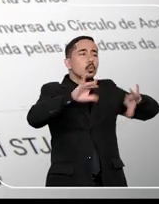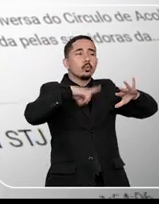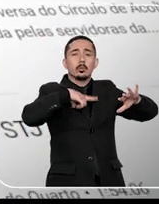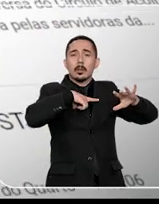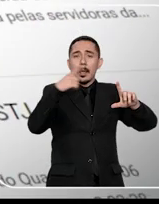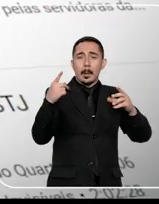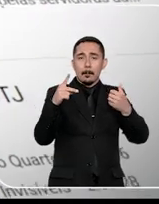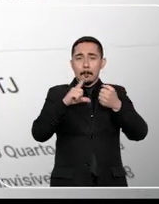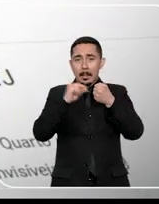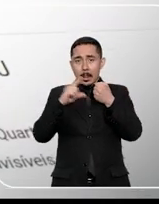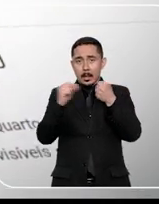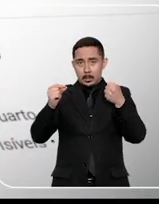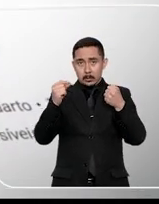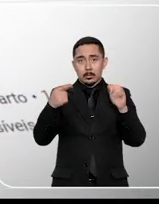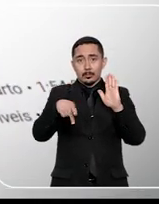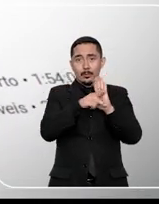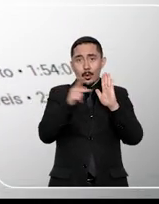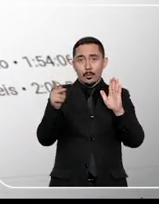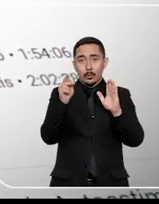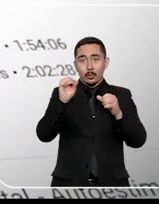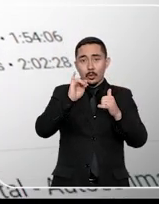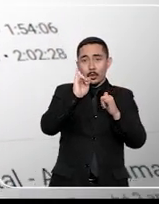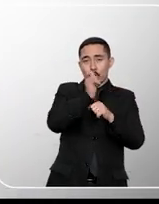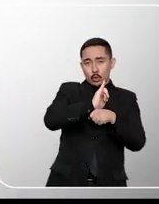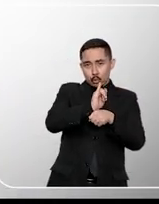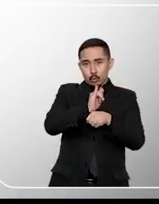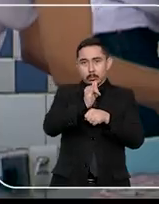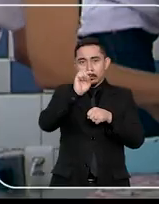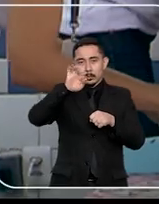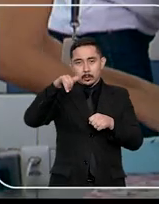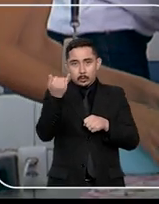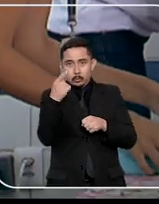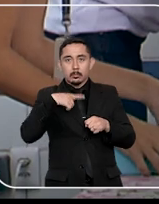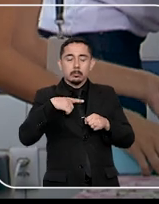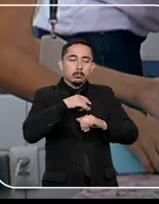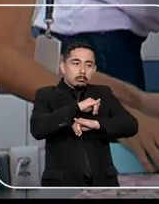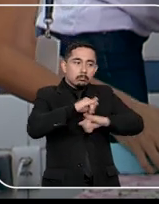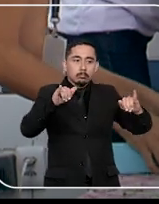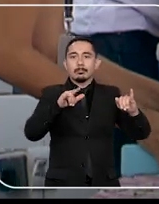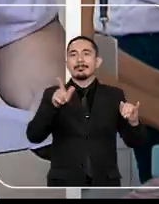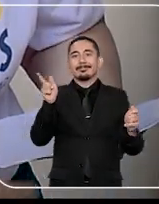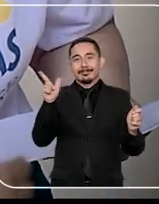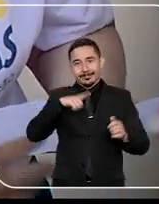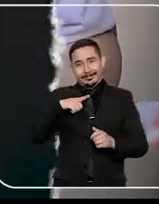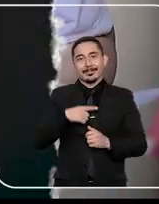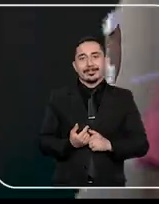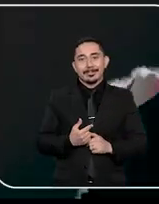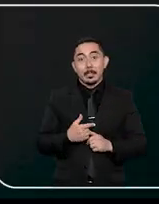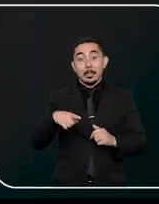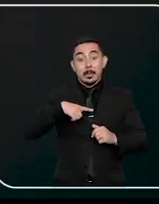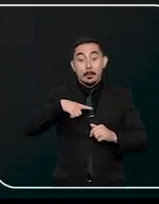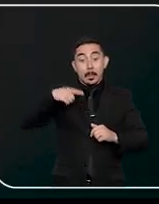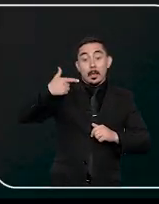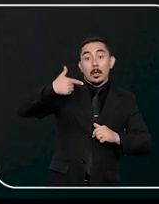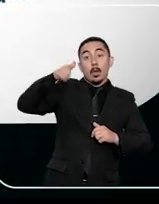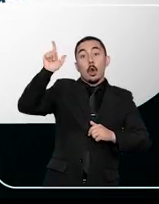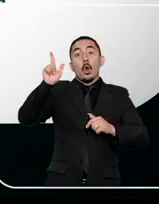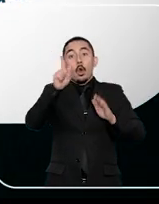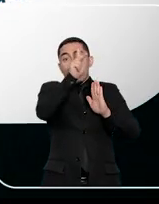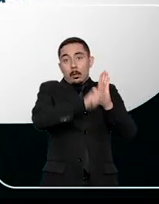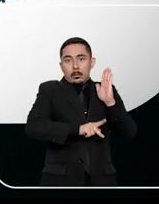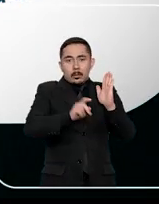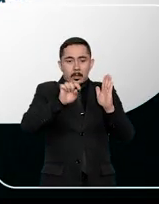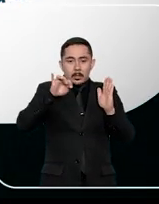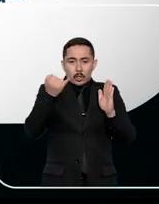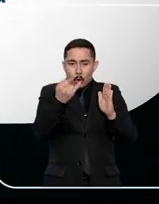canal do YouTube do Superior Tribunal de Justiça. Outro importante projeto implementado pela comissão é o